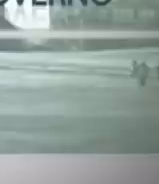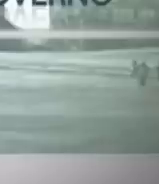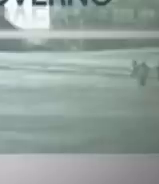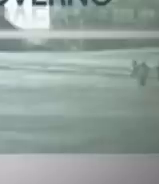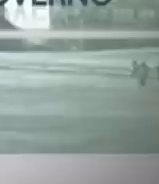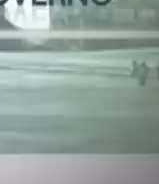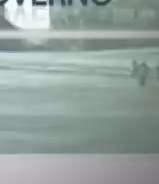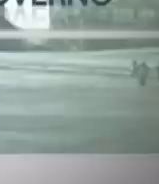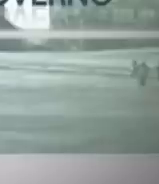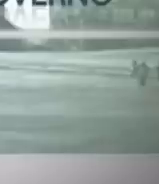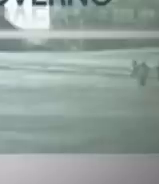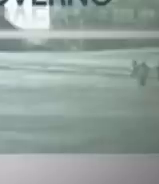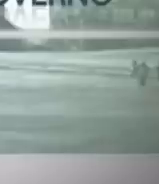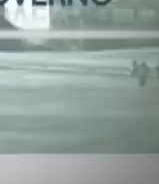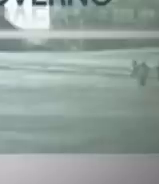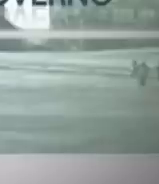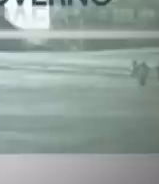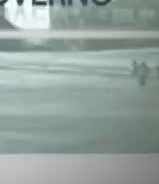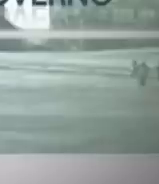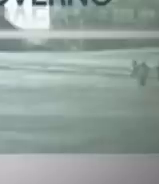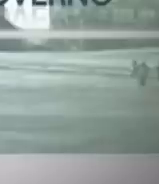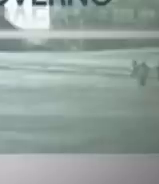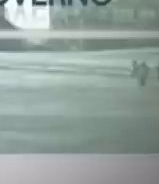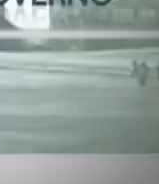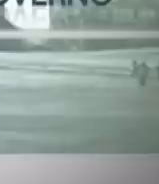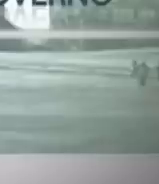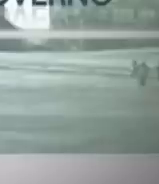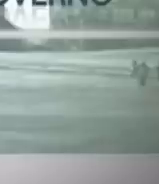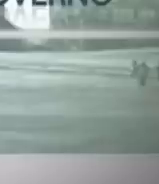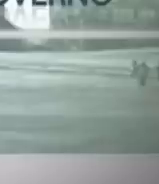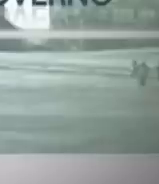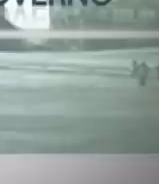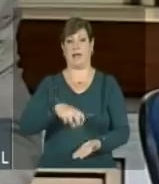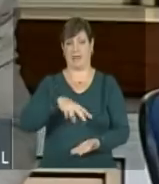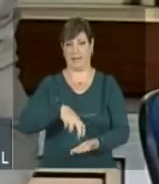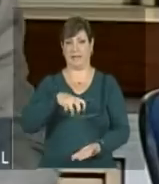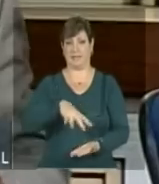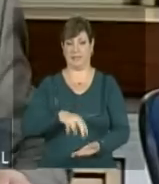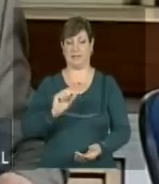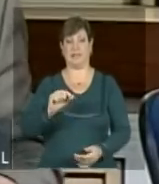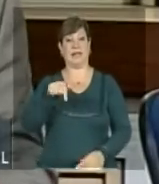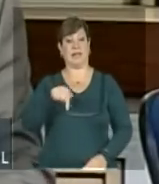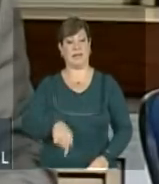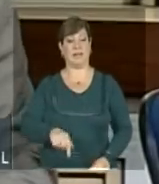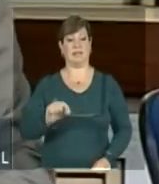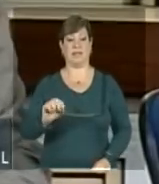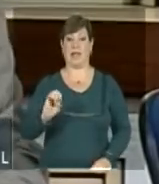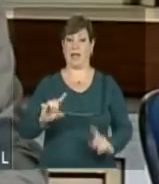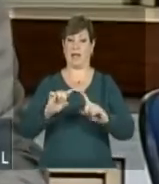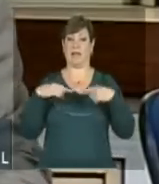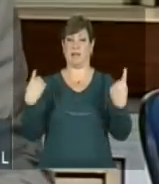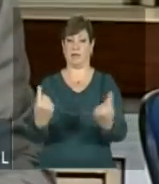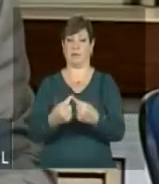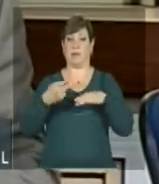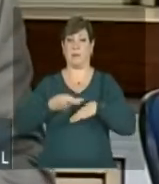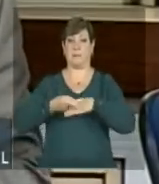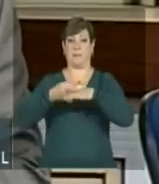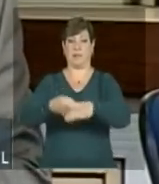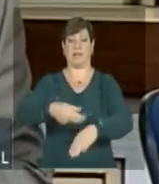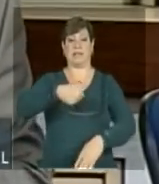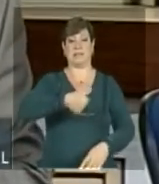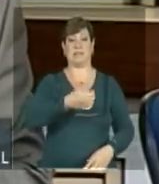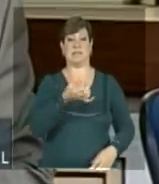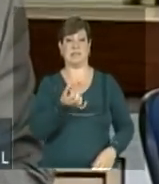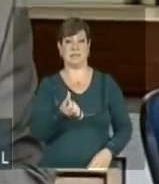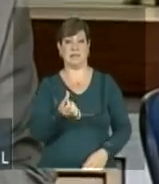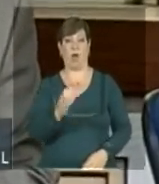em 2011 e da 17ª edição do prêmio. Veja como foi. Esta é a cerimônia de premiação do 16º